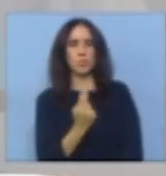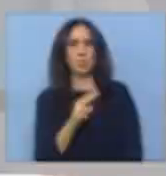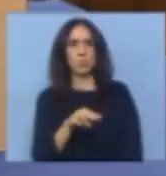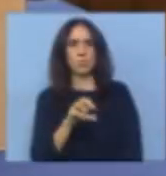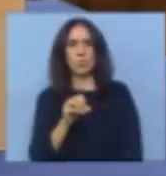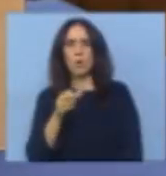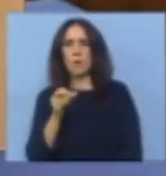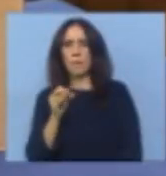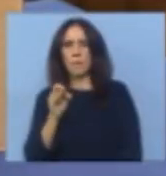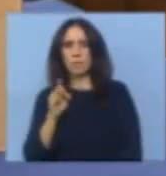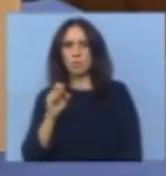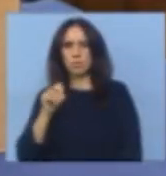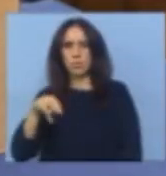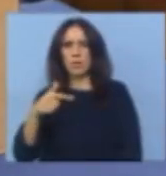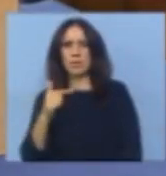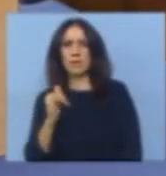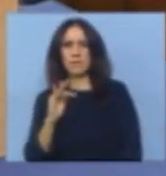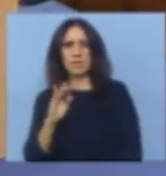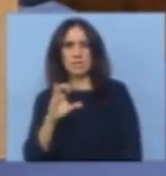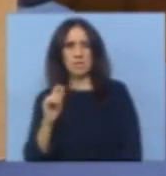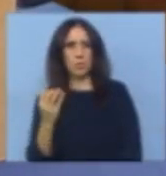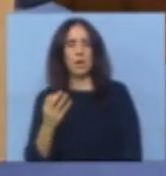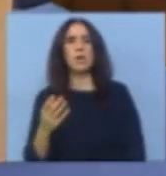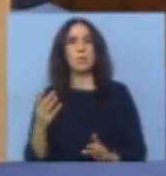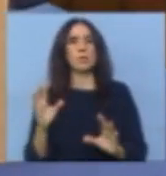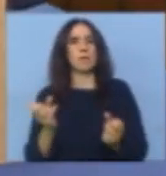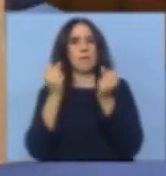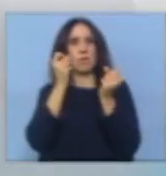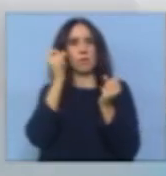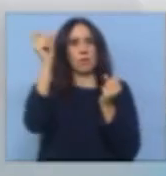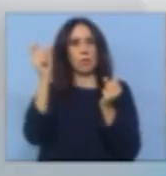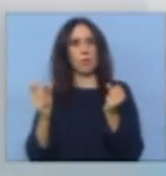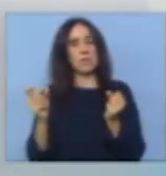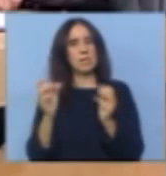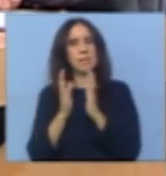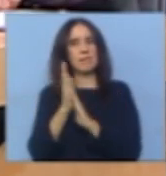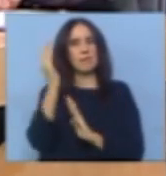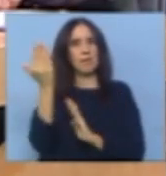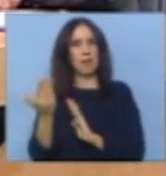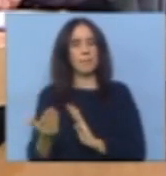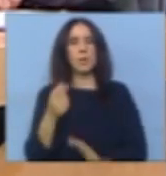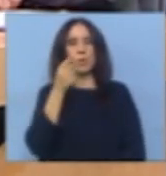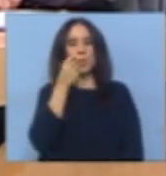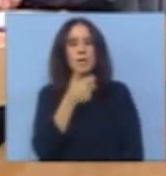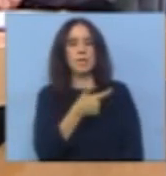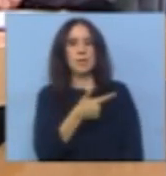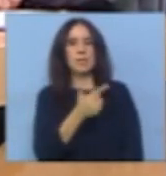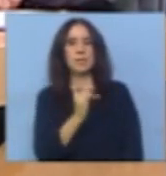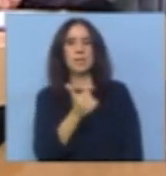Pontífice Max. E o Salvador, portanto, e não só, a divindade dele também, Tibério